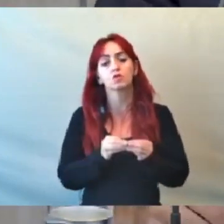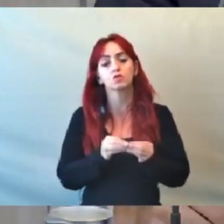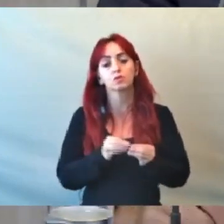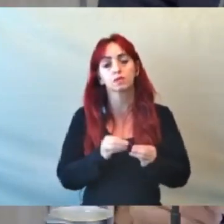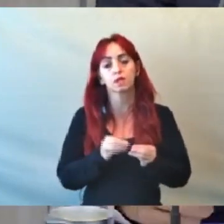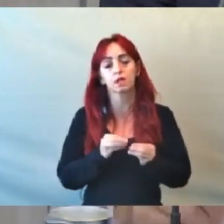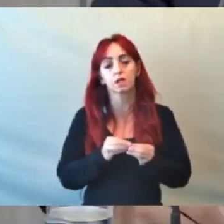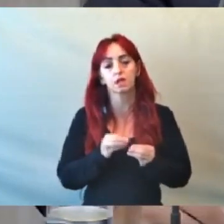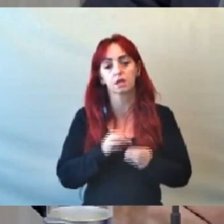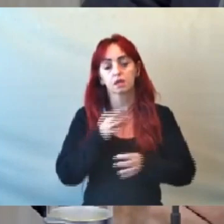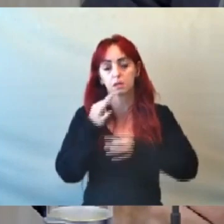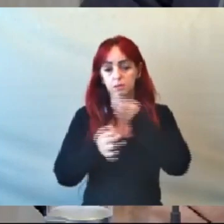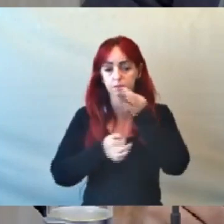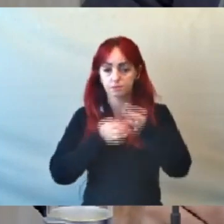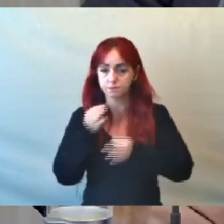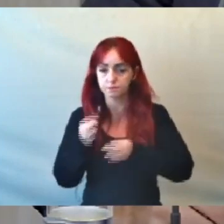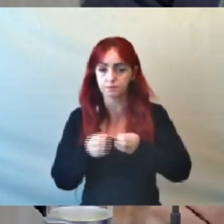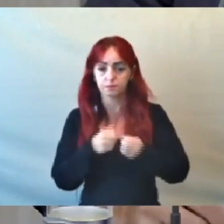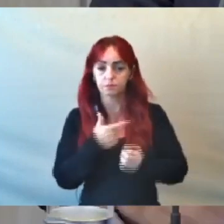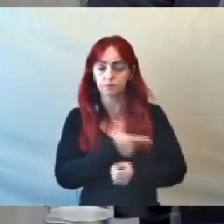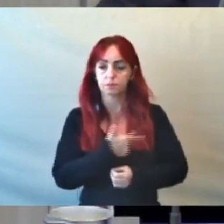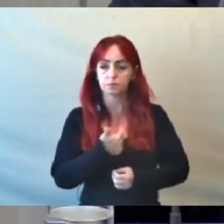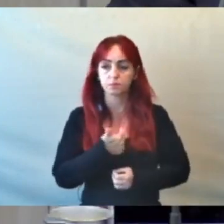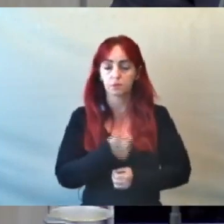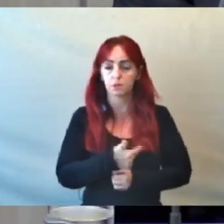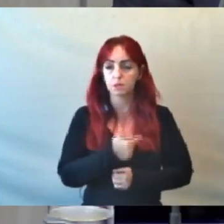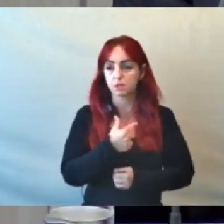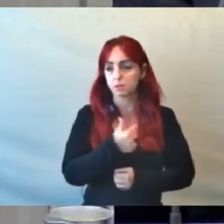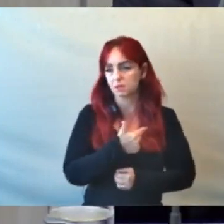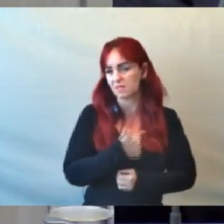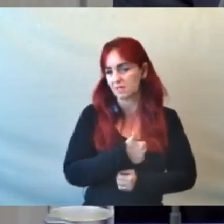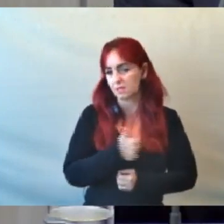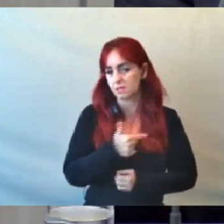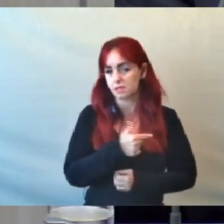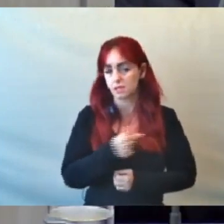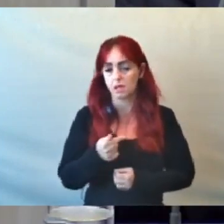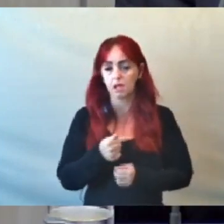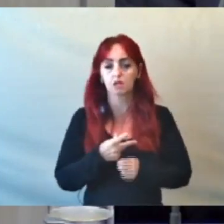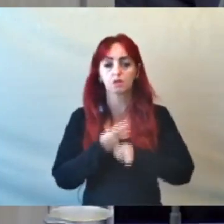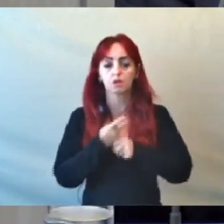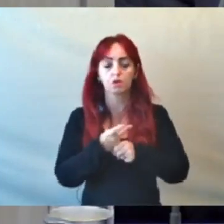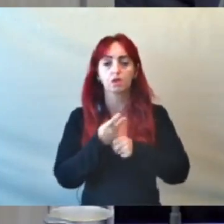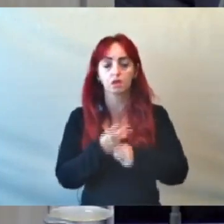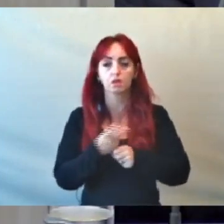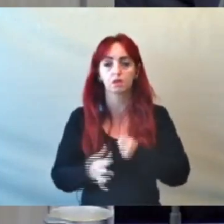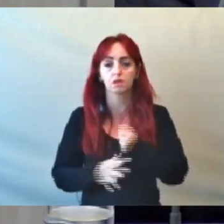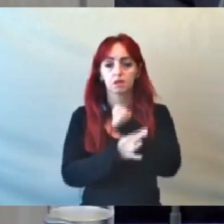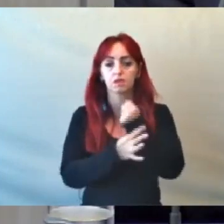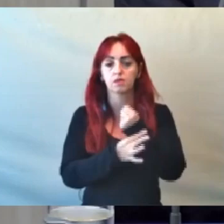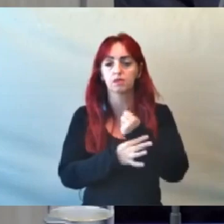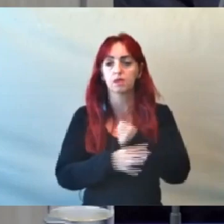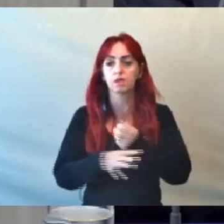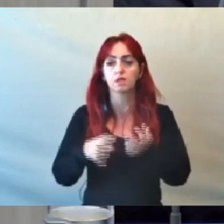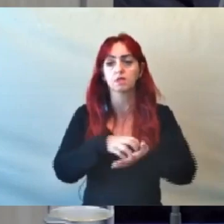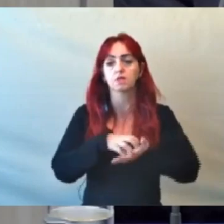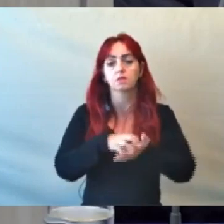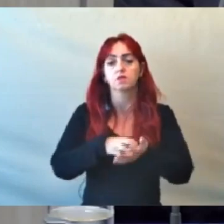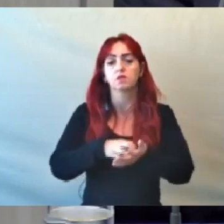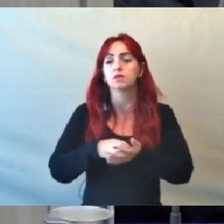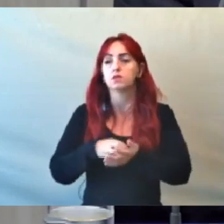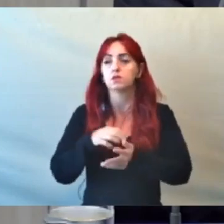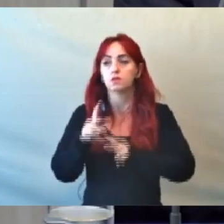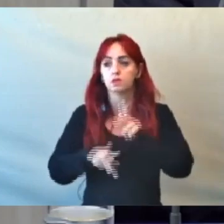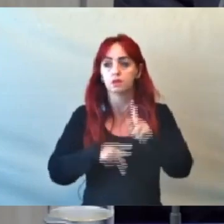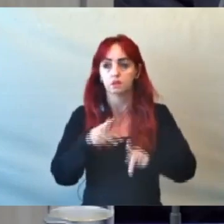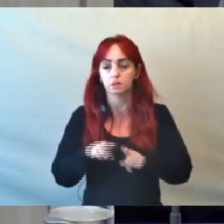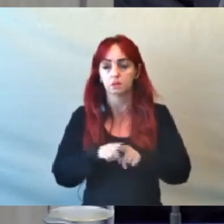17ª Promotoria de Justiça de Defesa do Patrimônio Público da Comarca de Belo Horizonte, do Ministério Público de Minas Gerais, que